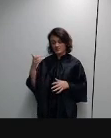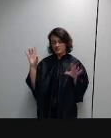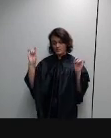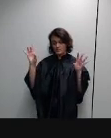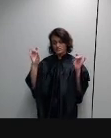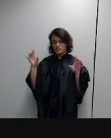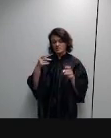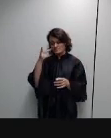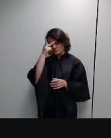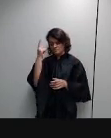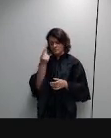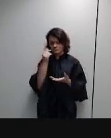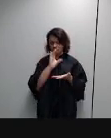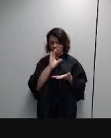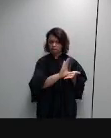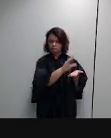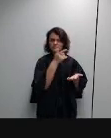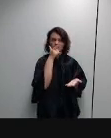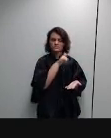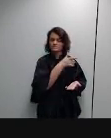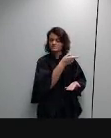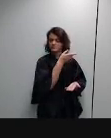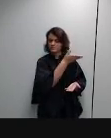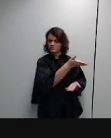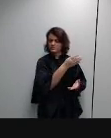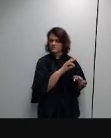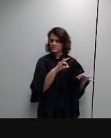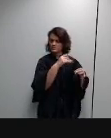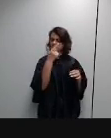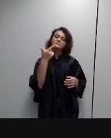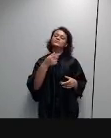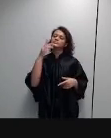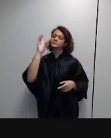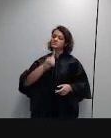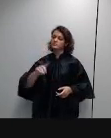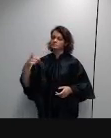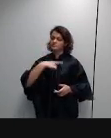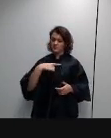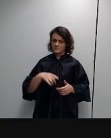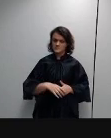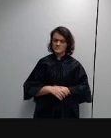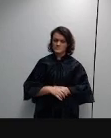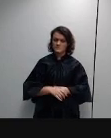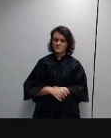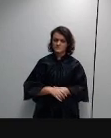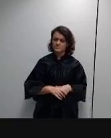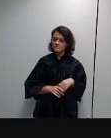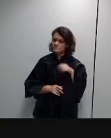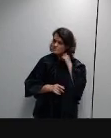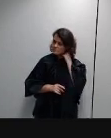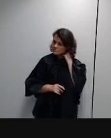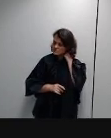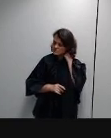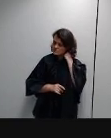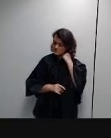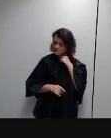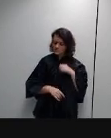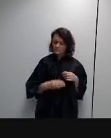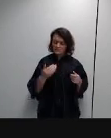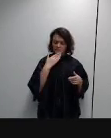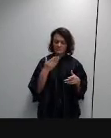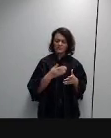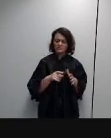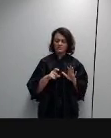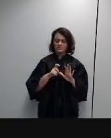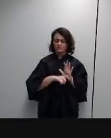ganhou e as duas coisas que pintinho Essa é a cobrança no